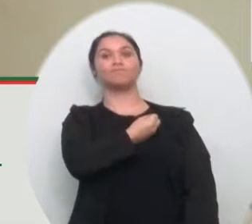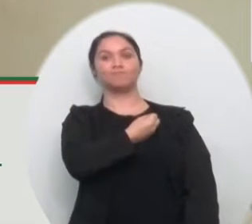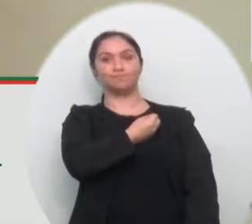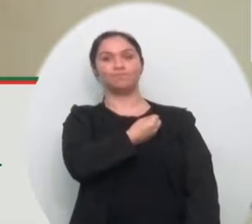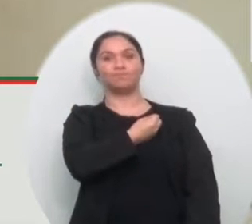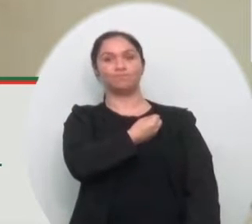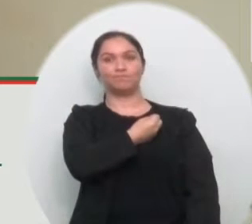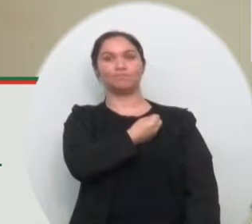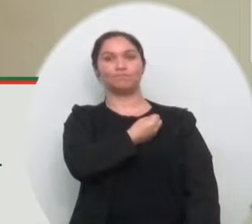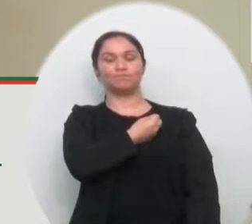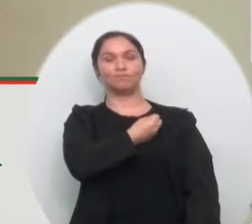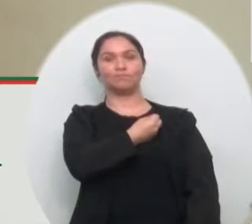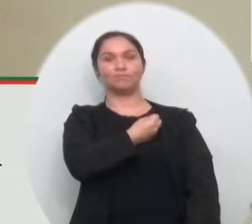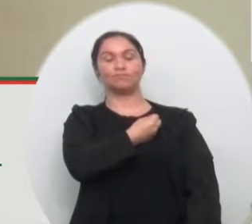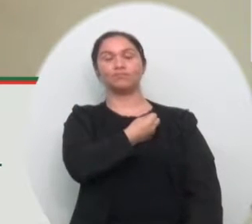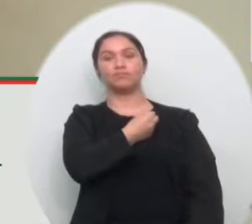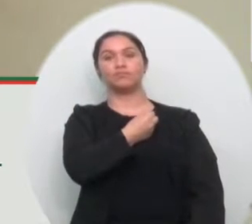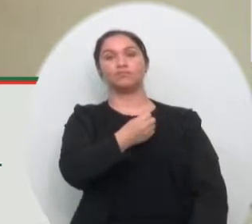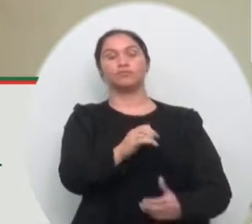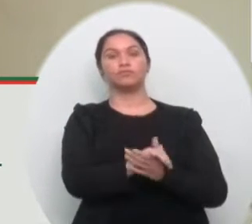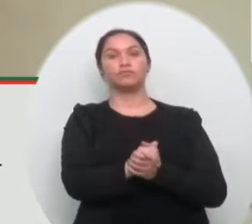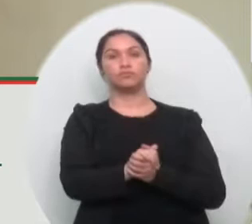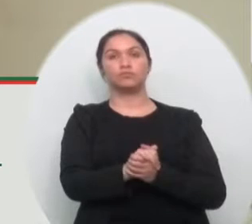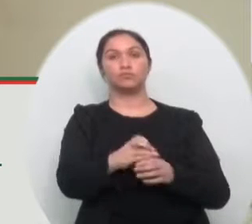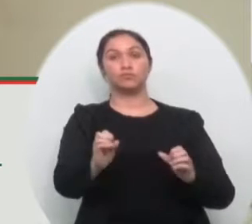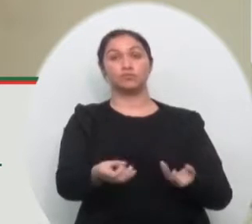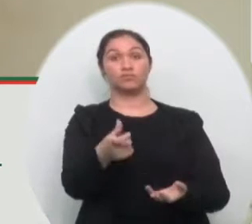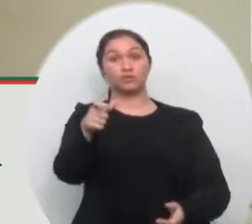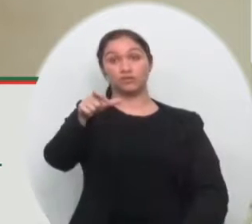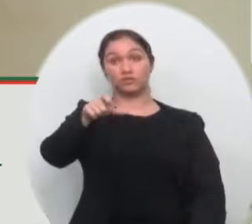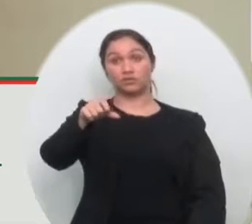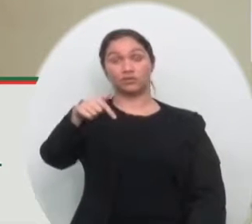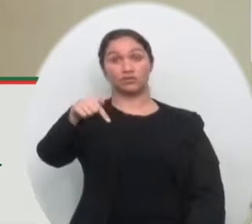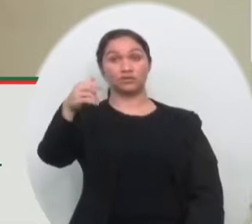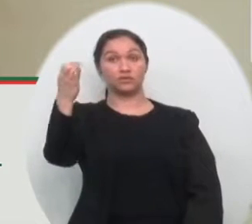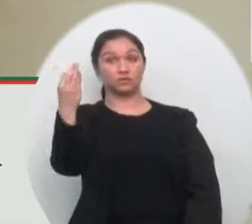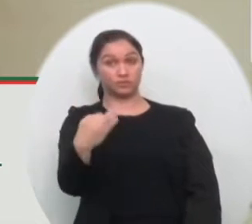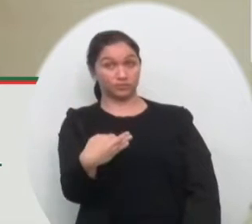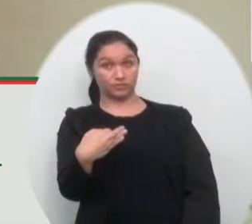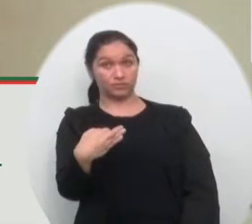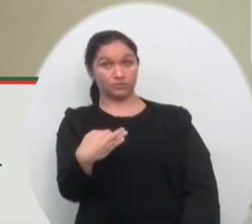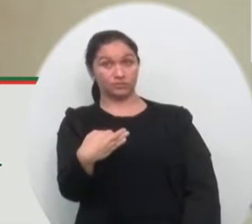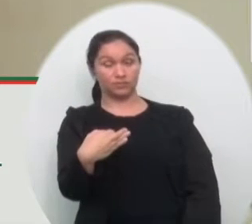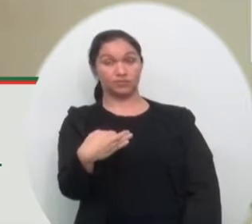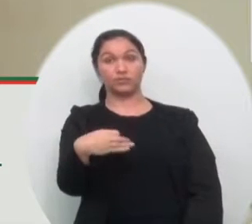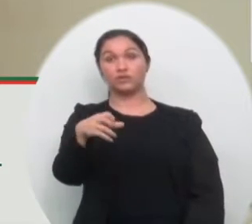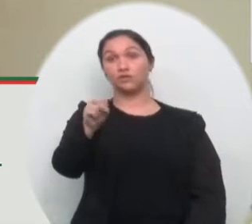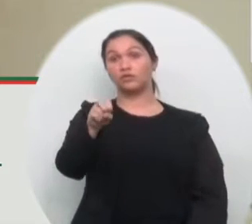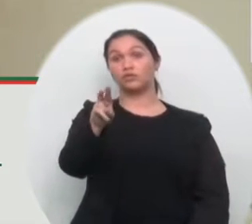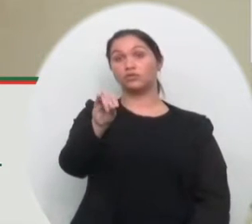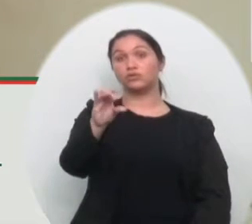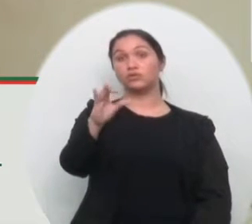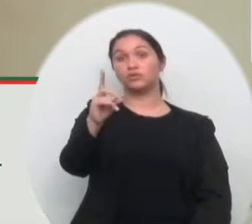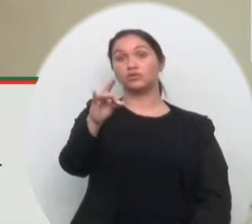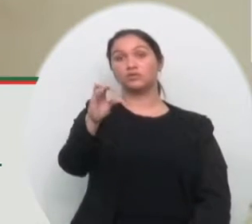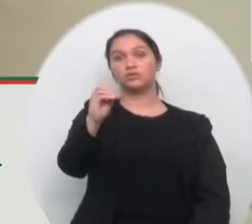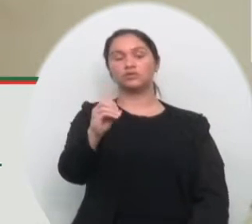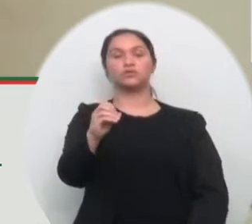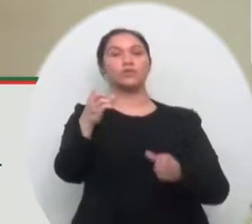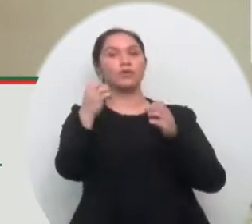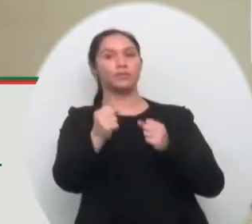Saúde, 90% dos casos de suicídios poderiam ser evitados se essas pessoas, né, que tiveram,